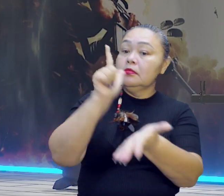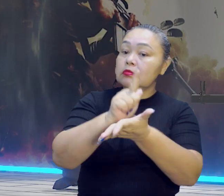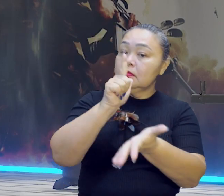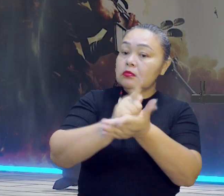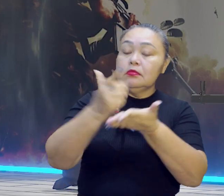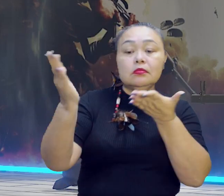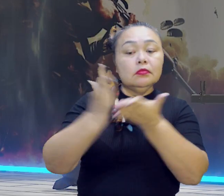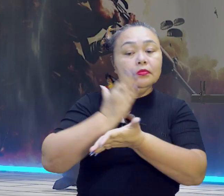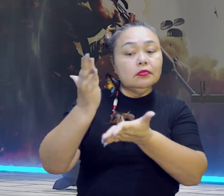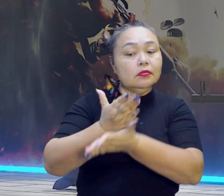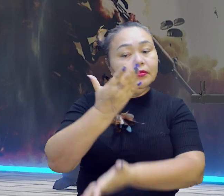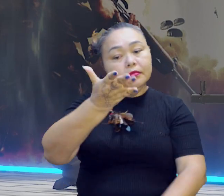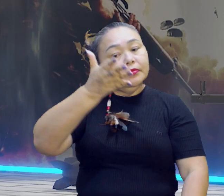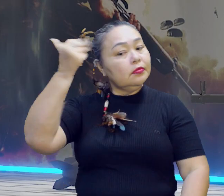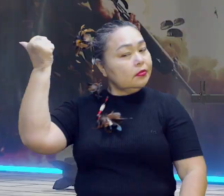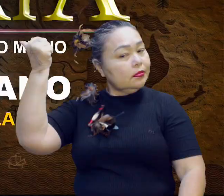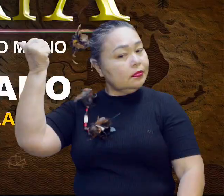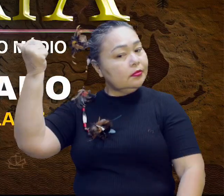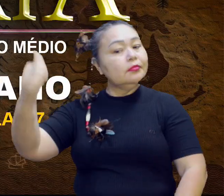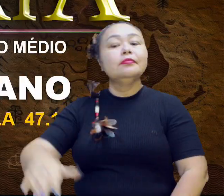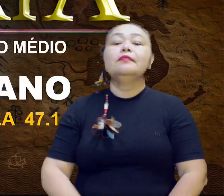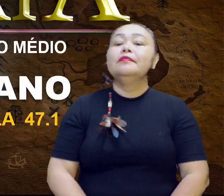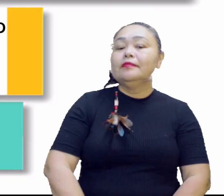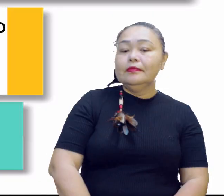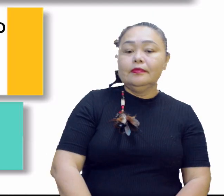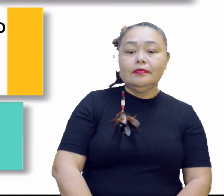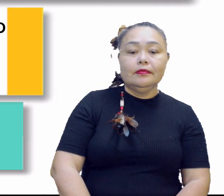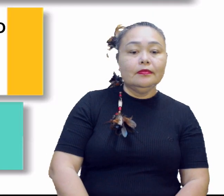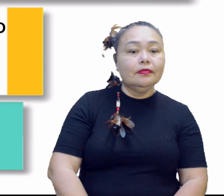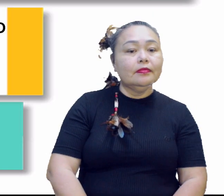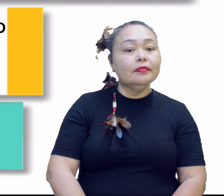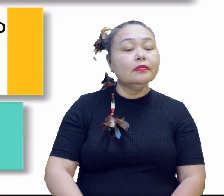mão e vamos lá, pessoal!